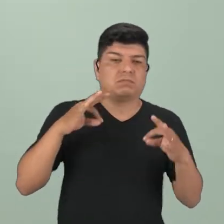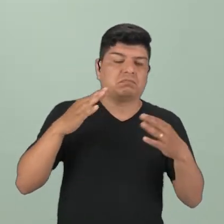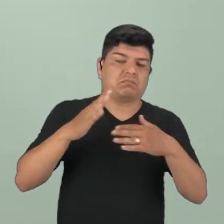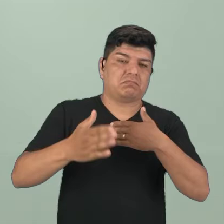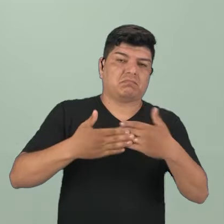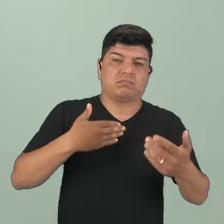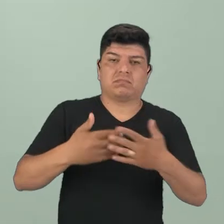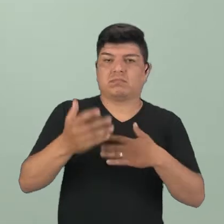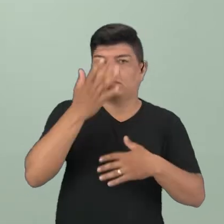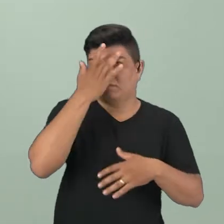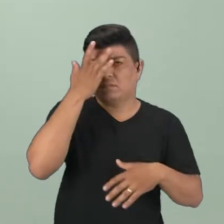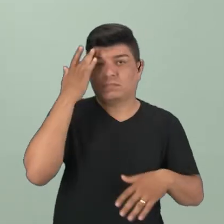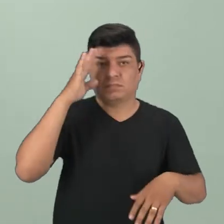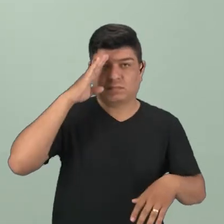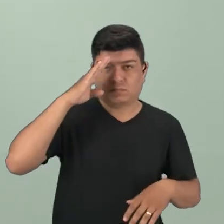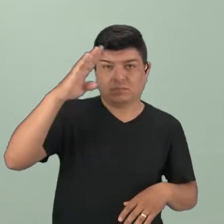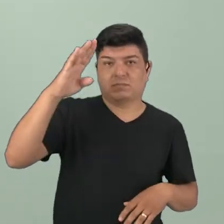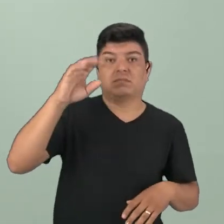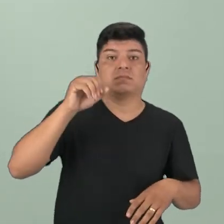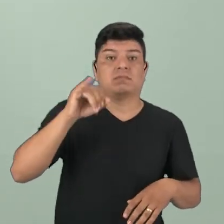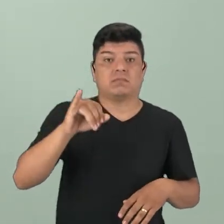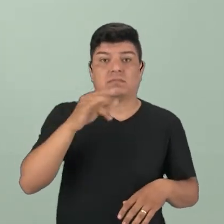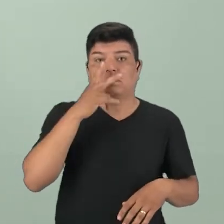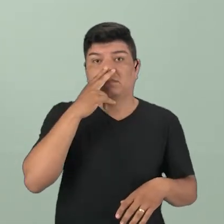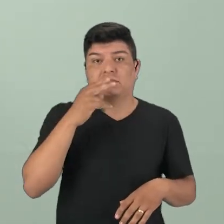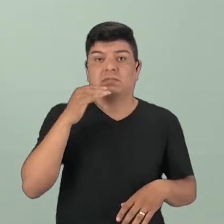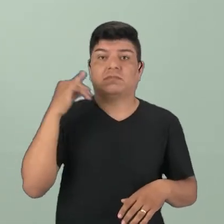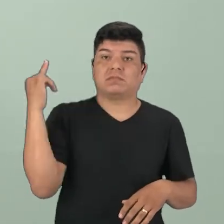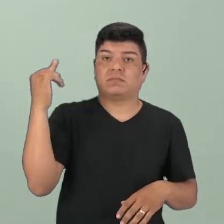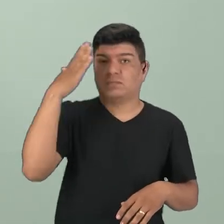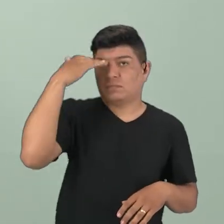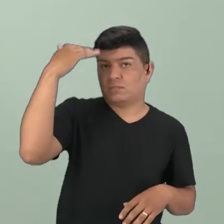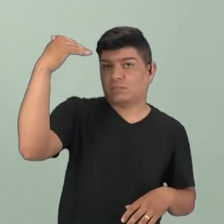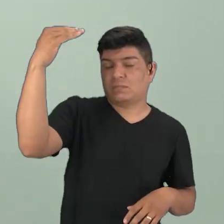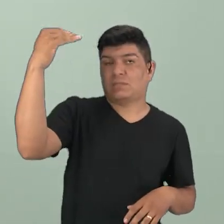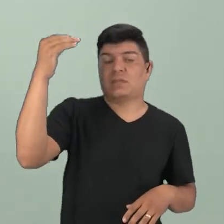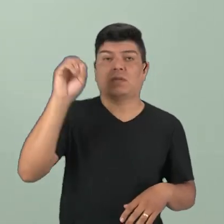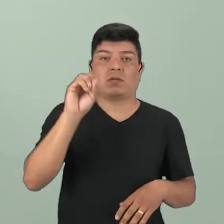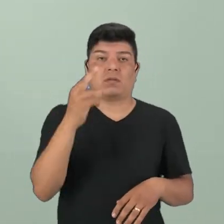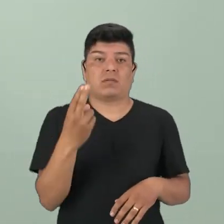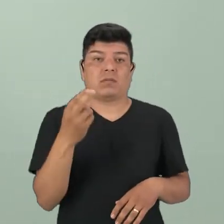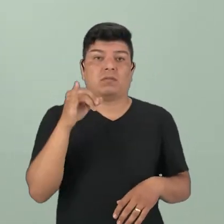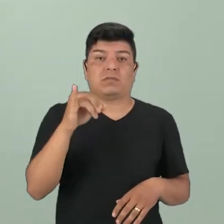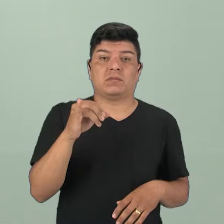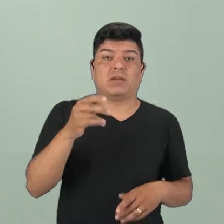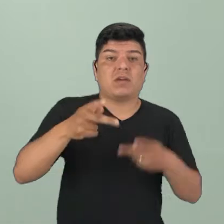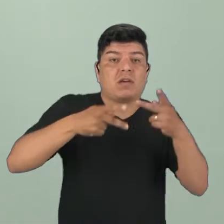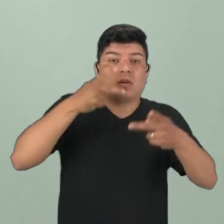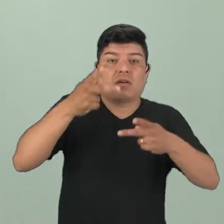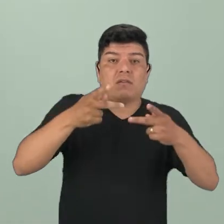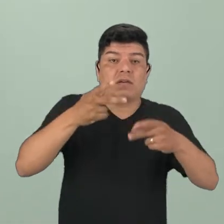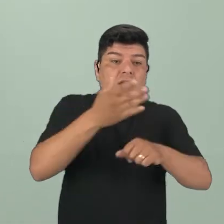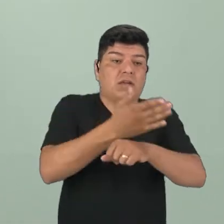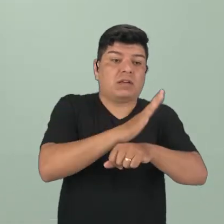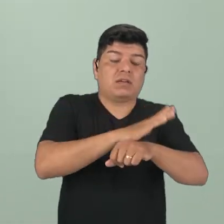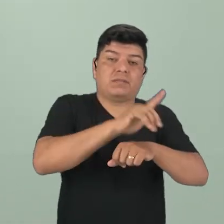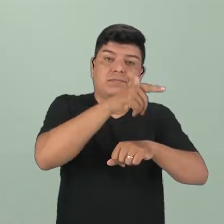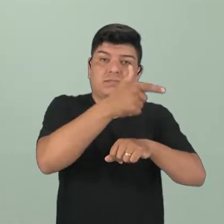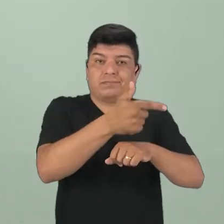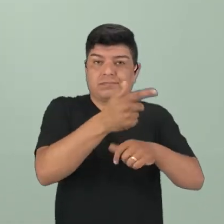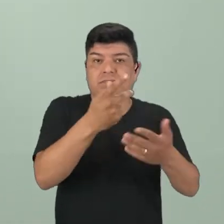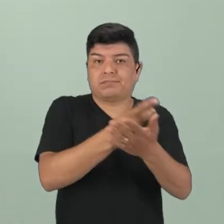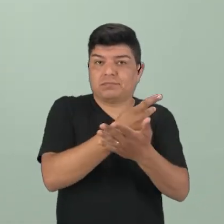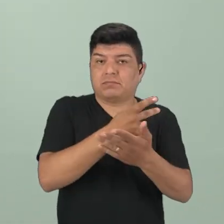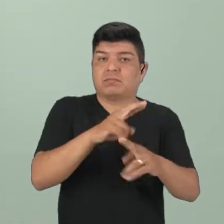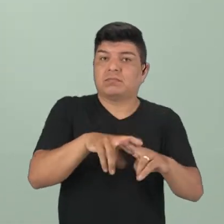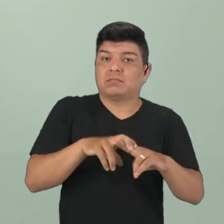de pessoa, principalmente se ela aparece na mídia e principalmente se fala uma coisa e pratica outra. Então nós